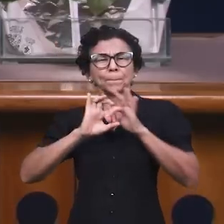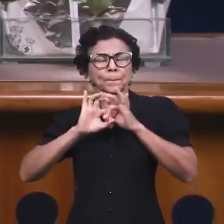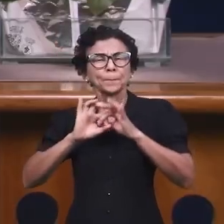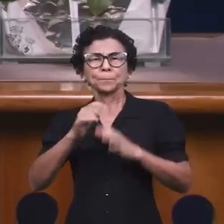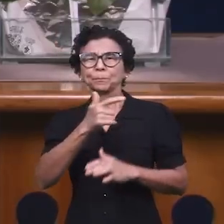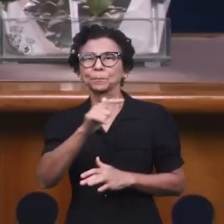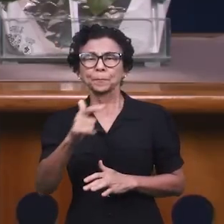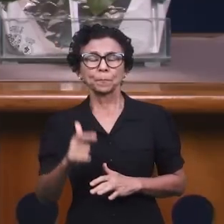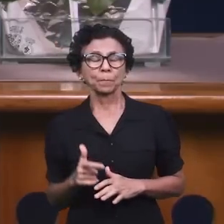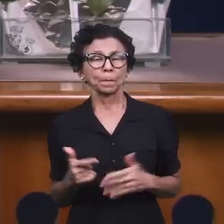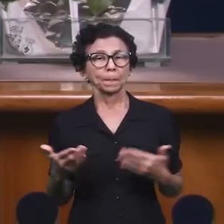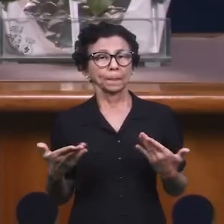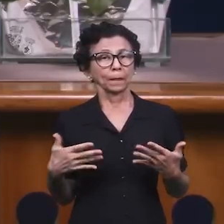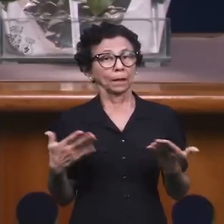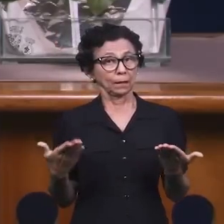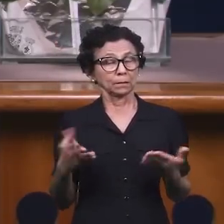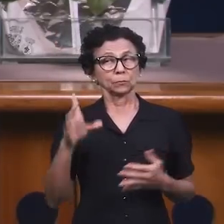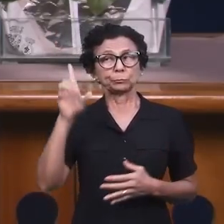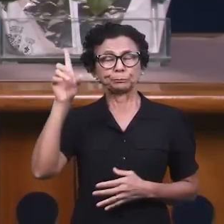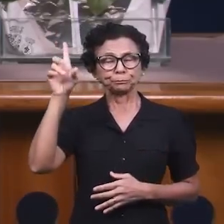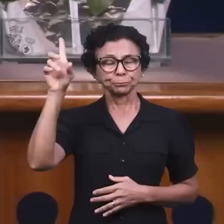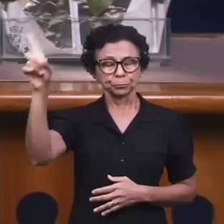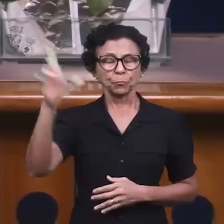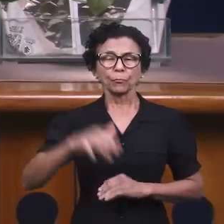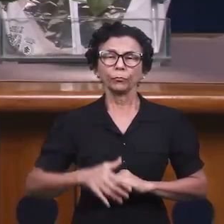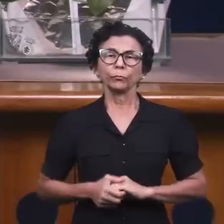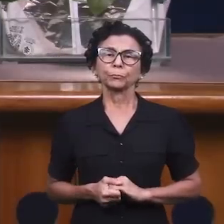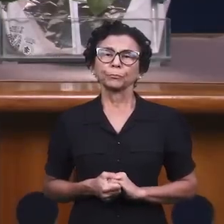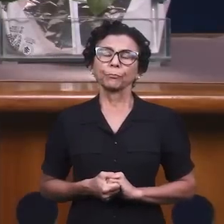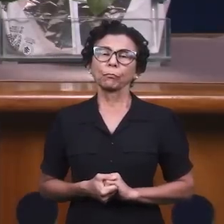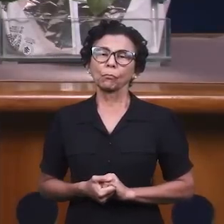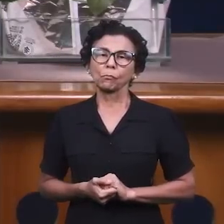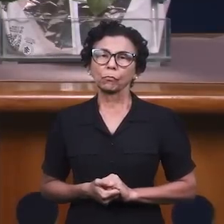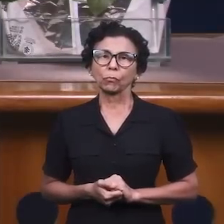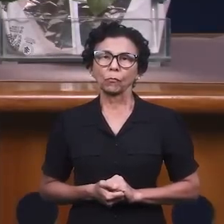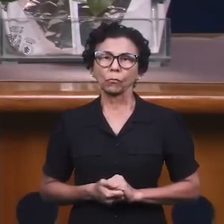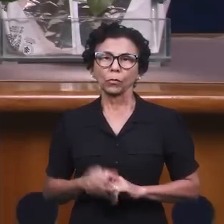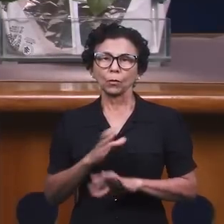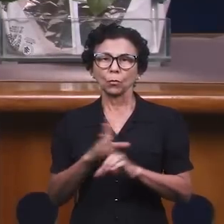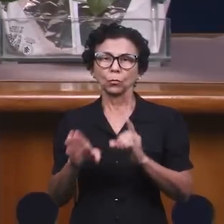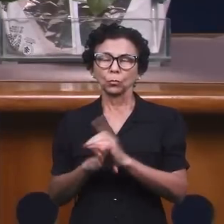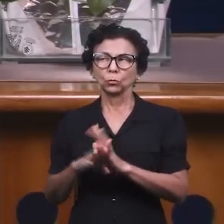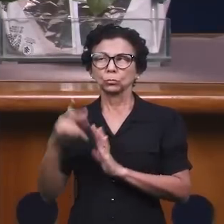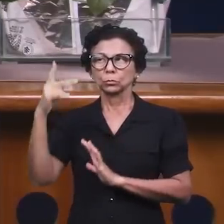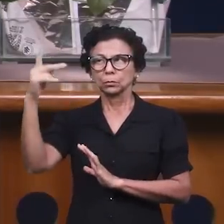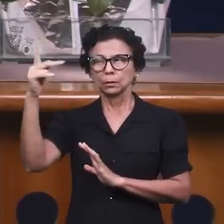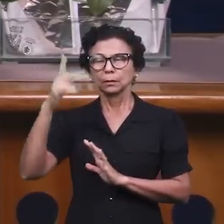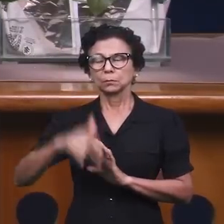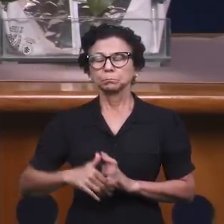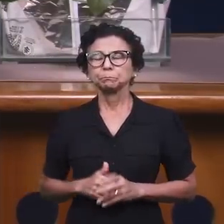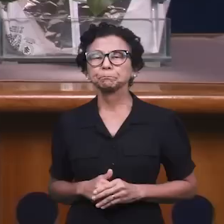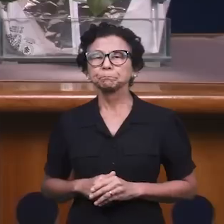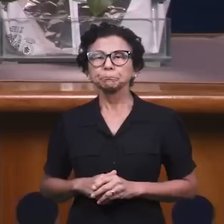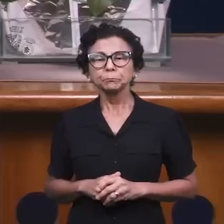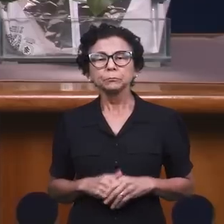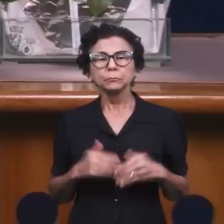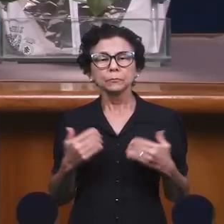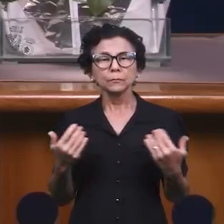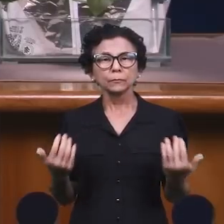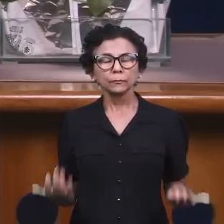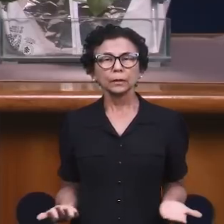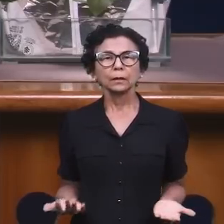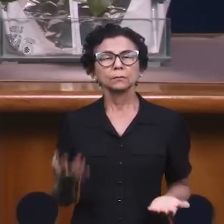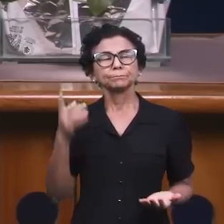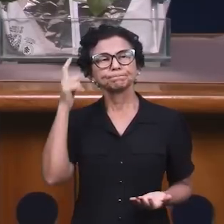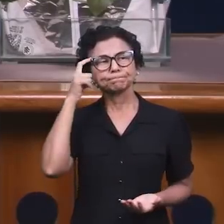Então, o culto estabelecido por Deus é um momento dessa manifestação do seu favor, refletindo